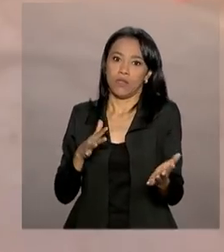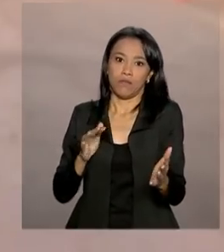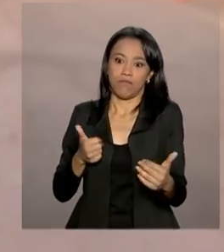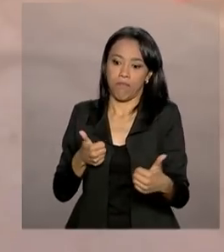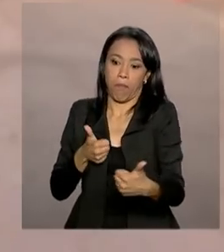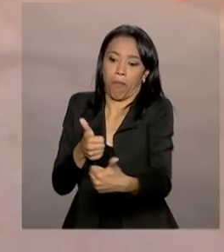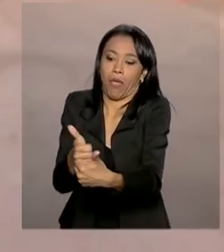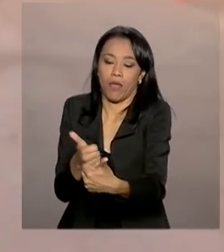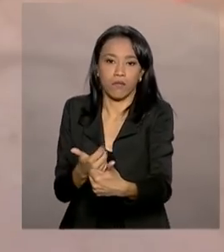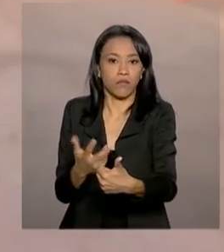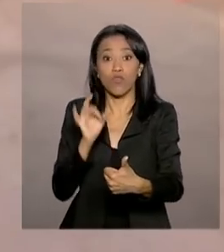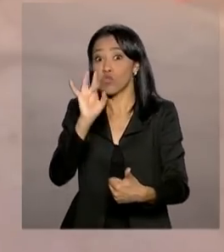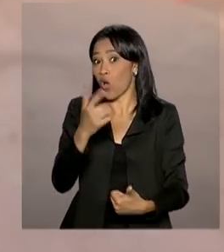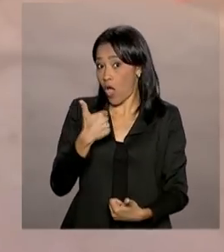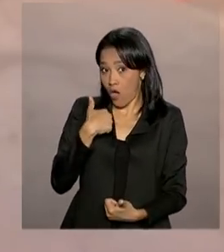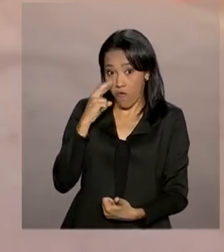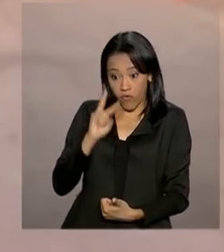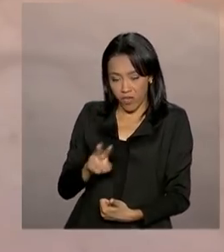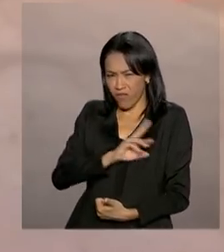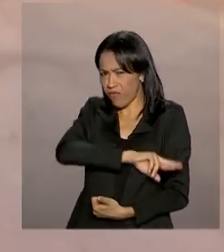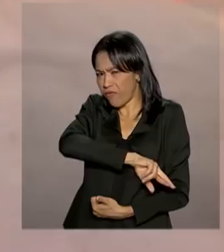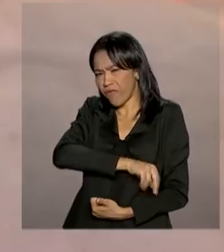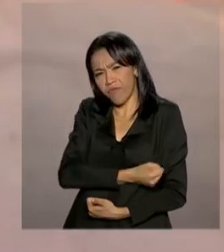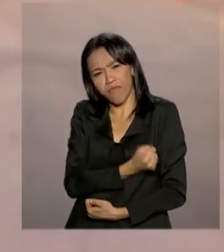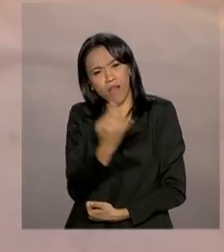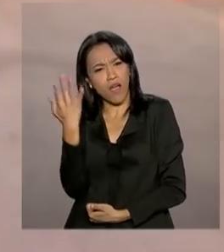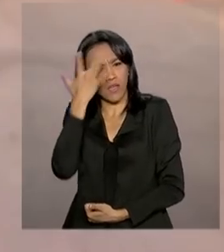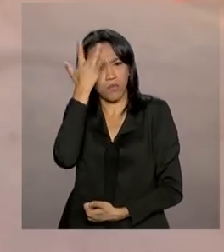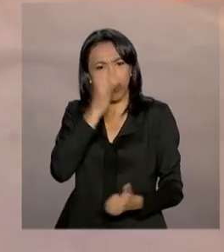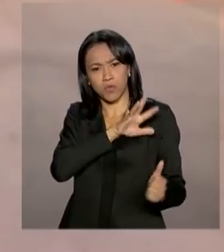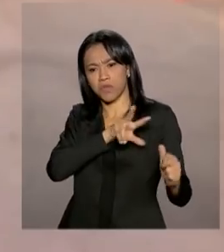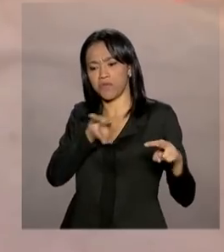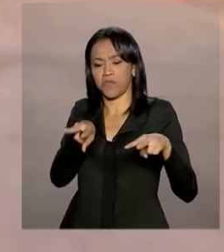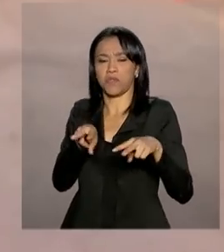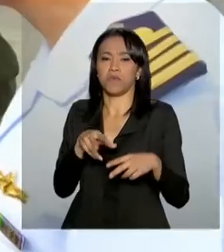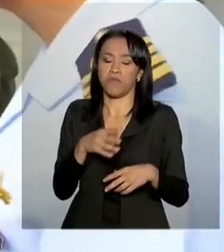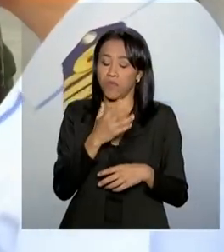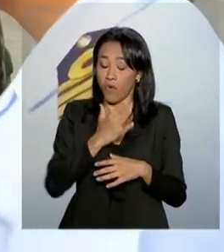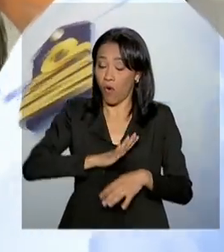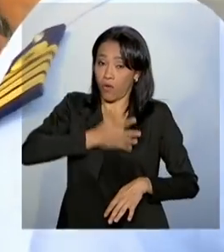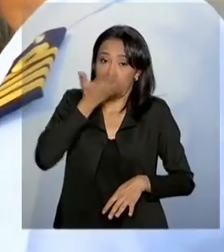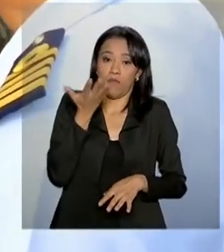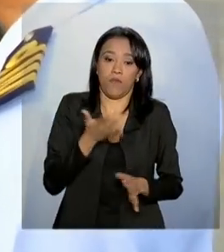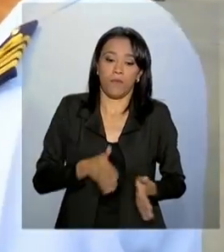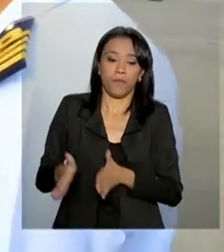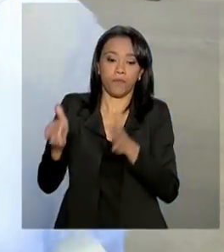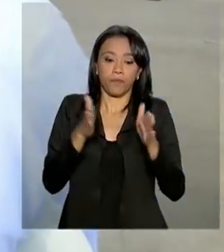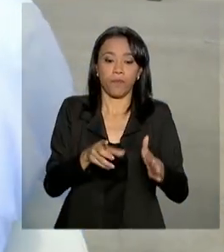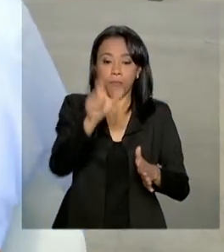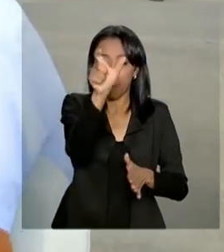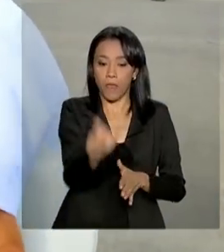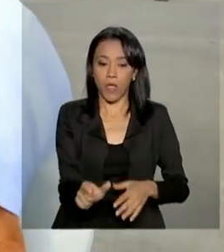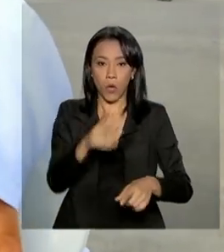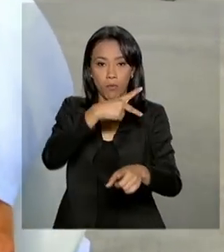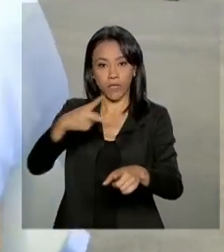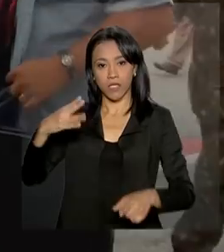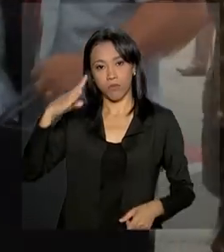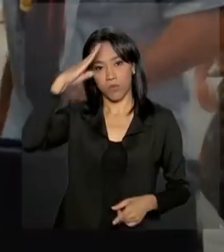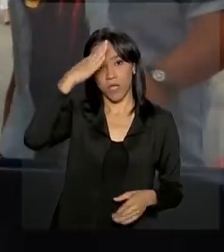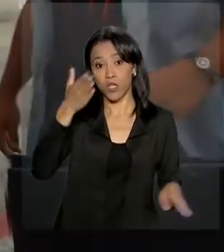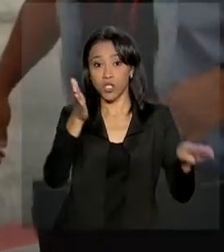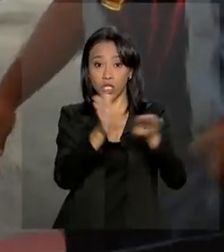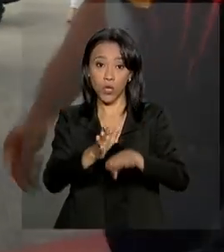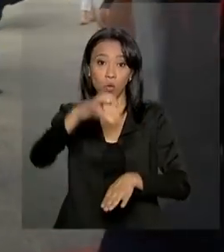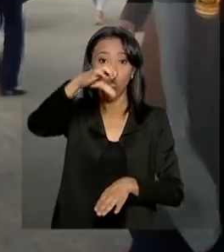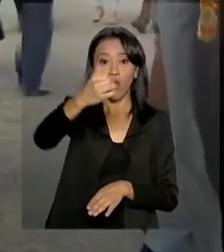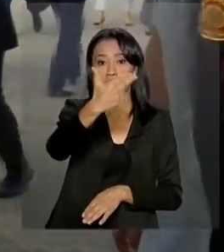também. Não foi só eu que vi, várias pessoas, tá? Foi horrível. O presidente Jair Bolsonaro chegou por volta das 9h30